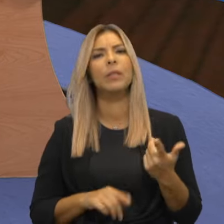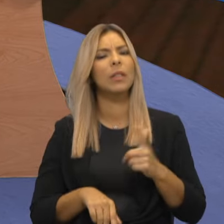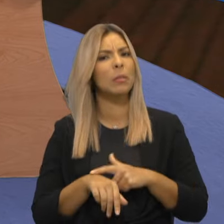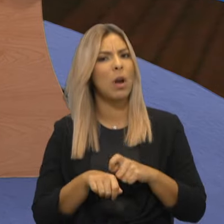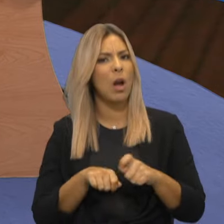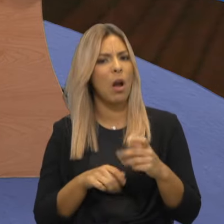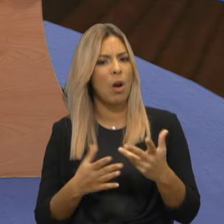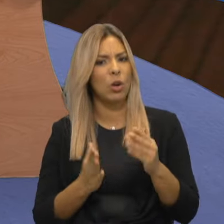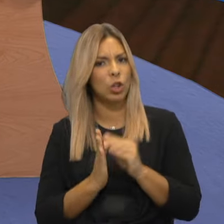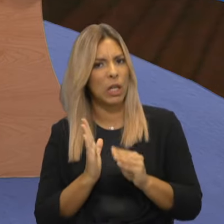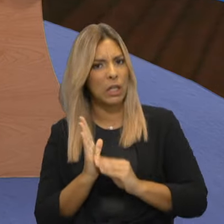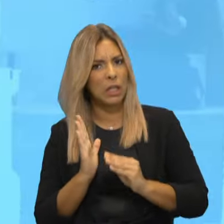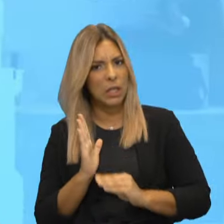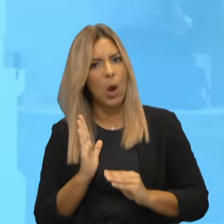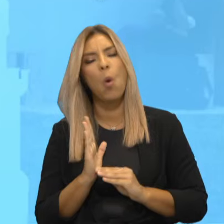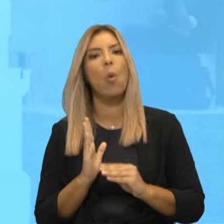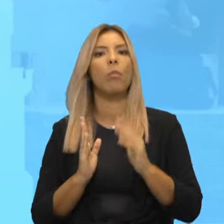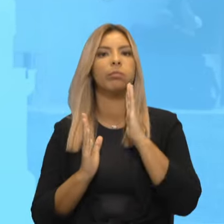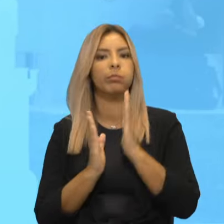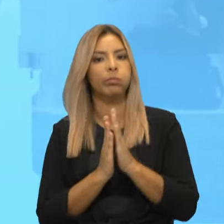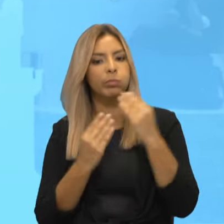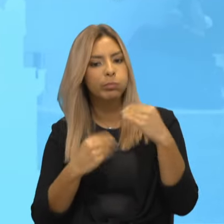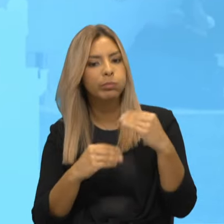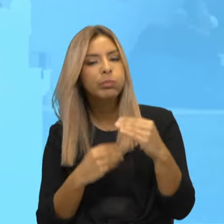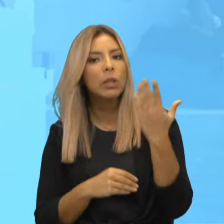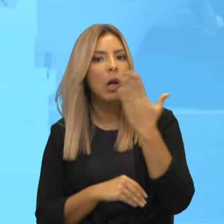na catequese, em ambiente de paróquia,